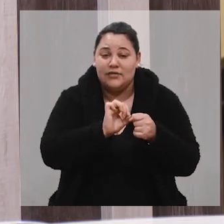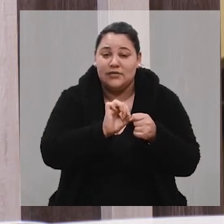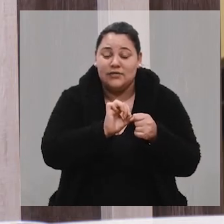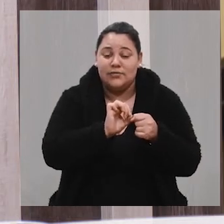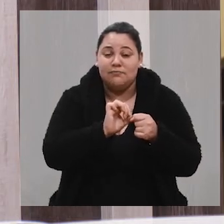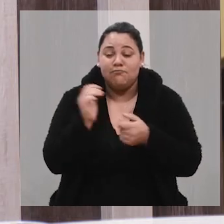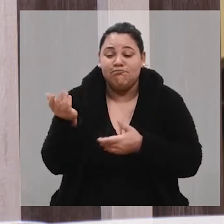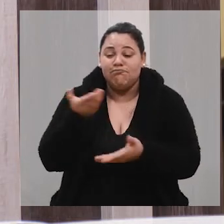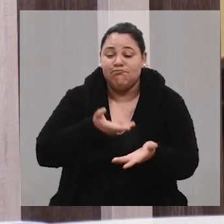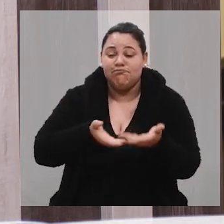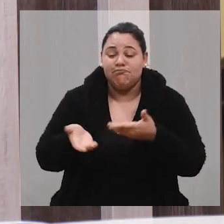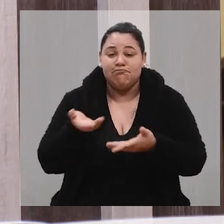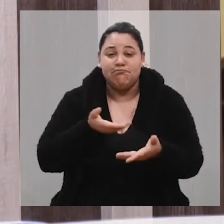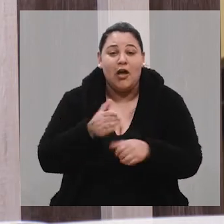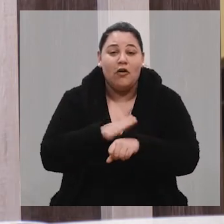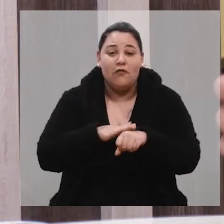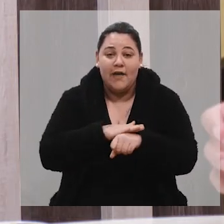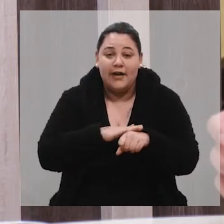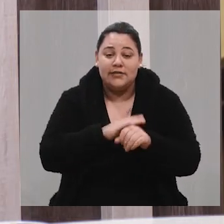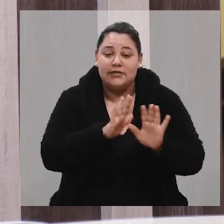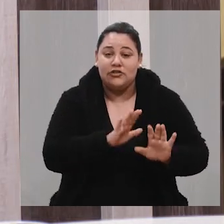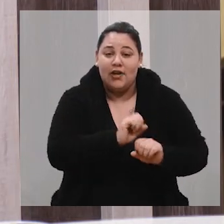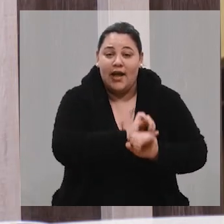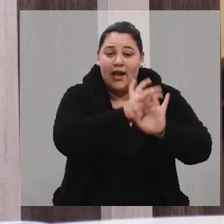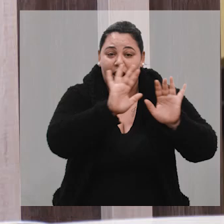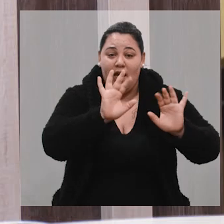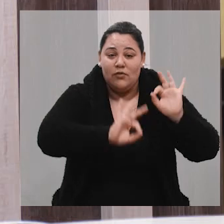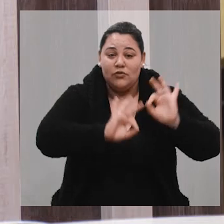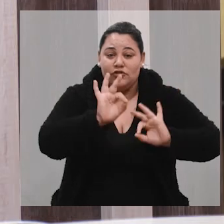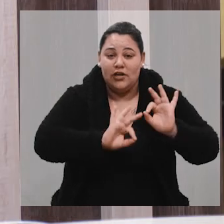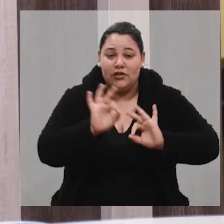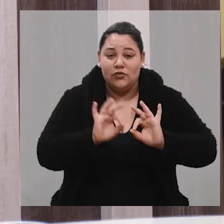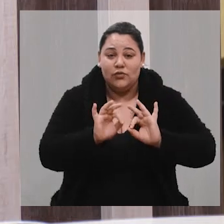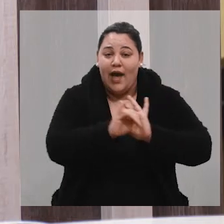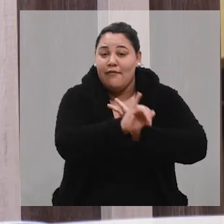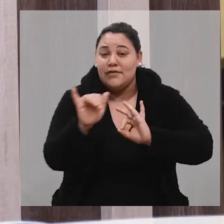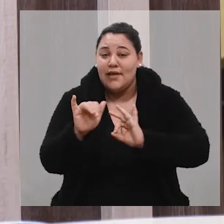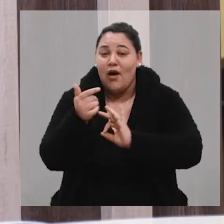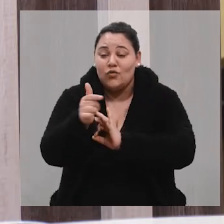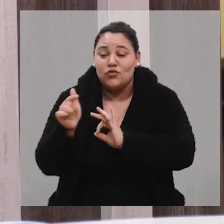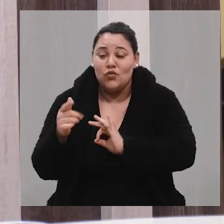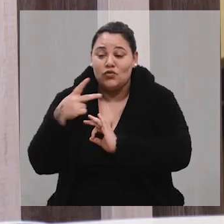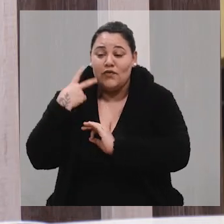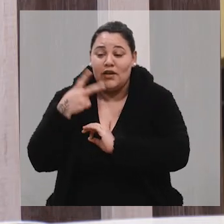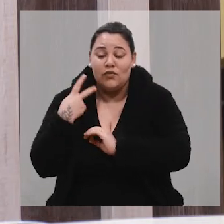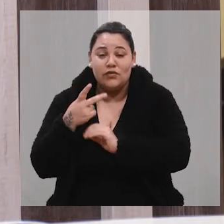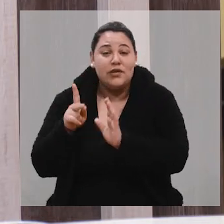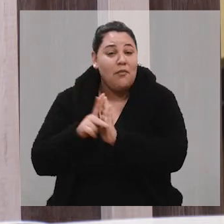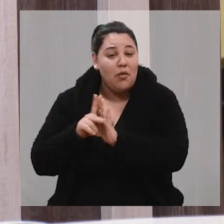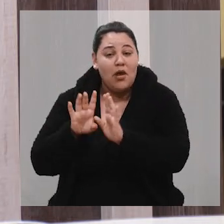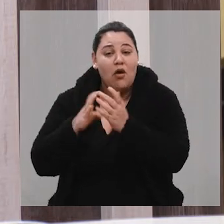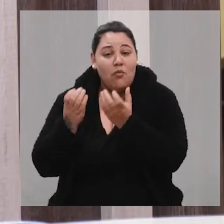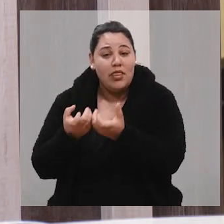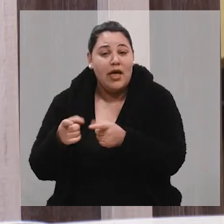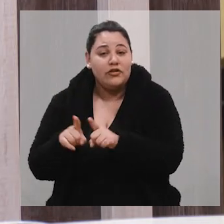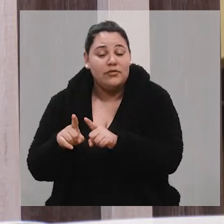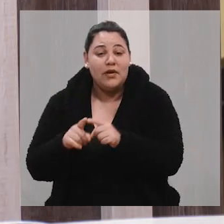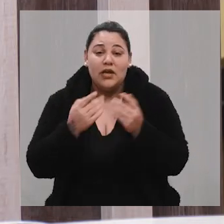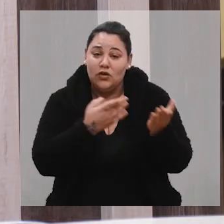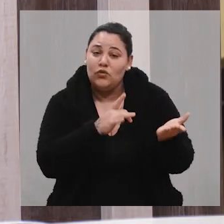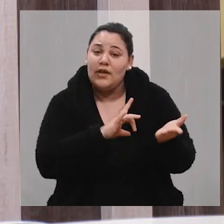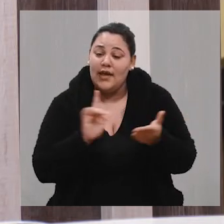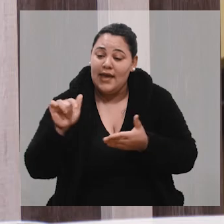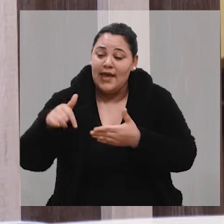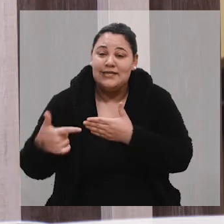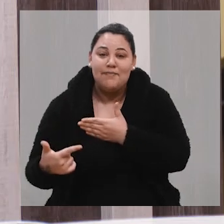o diálogo, o esclarecimento de projetos, tanto aos colegas vereadores quanto à própria comunidade. E o